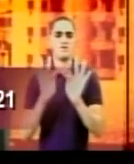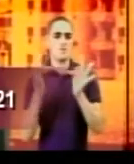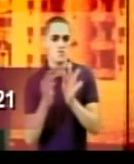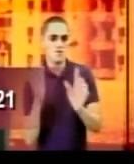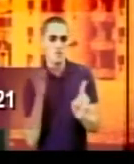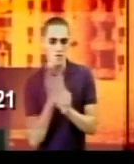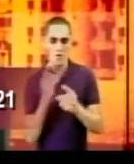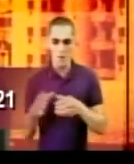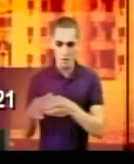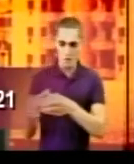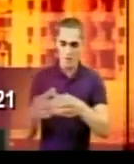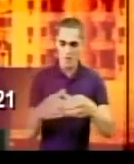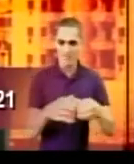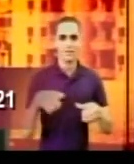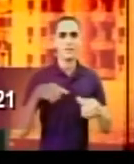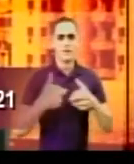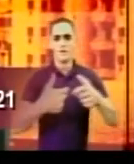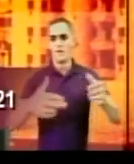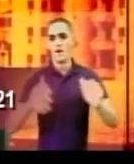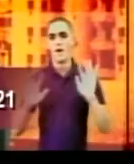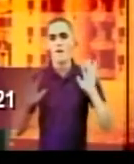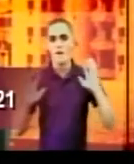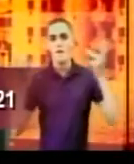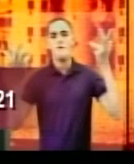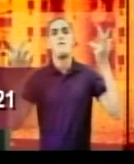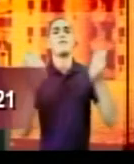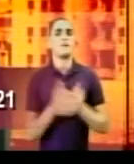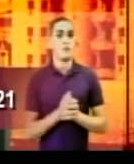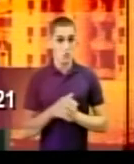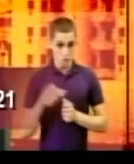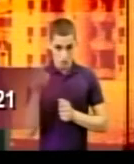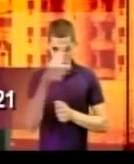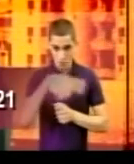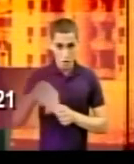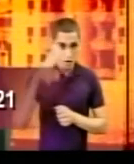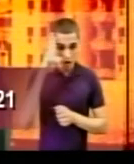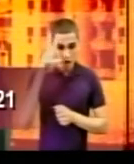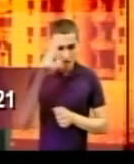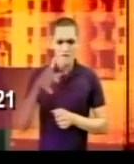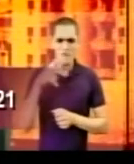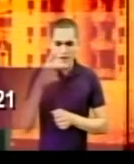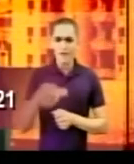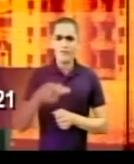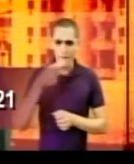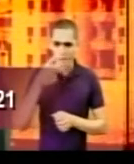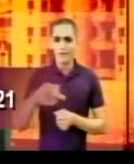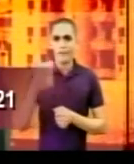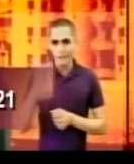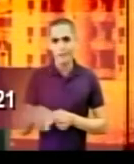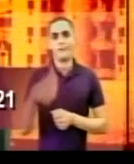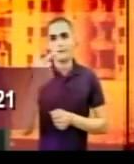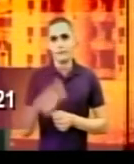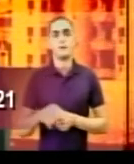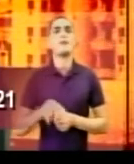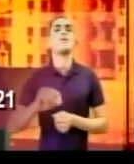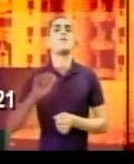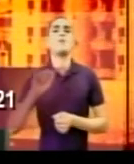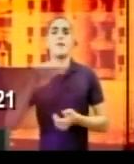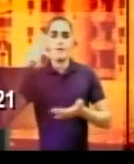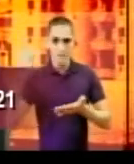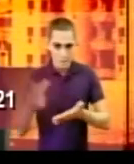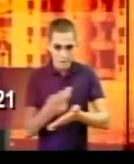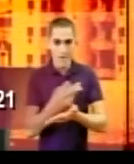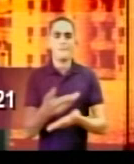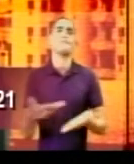não conhece, vocês se lembram repetidamente falando aqui. E o que está acontecendo é justamente isso.